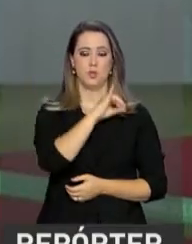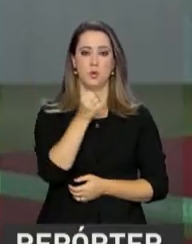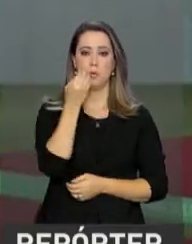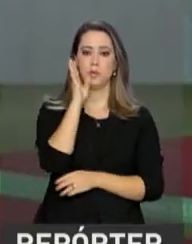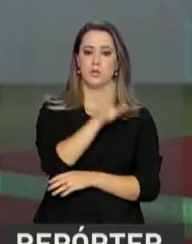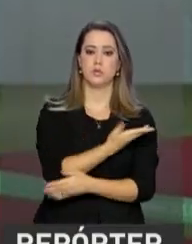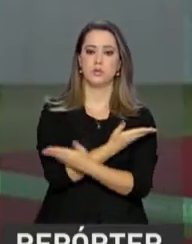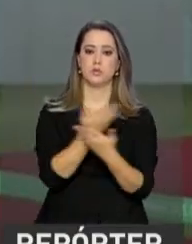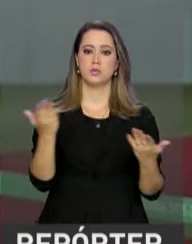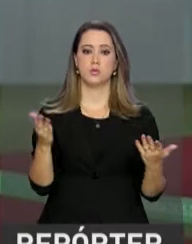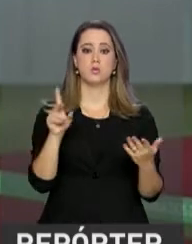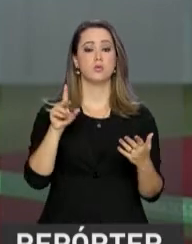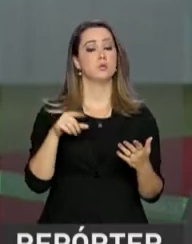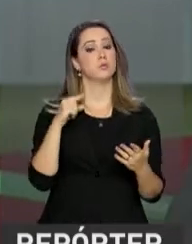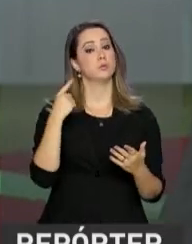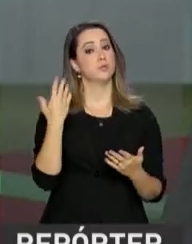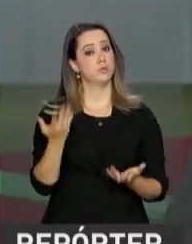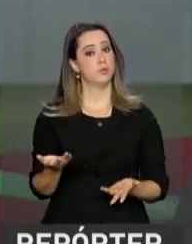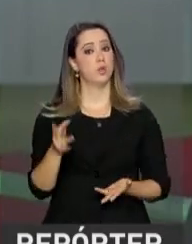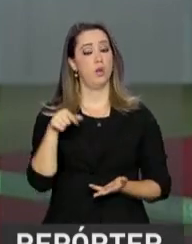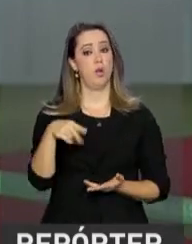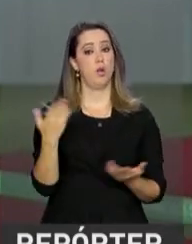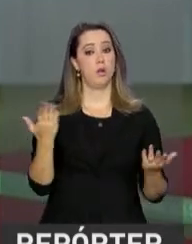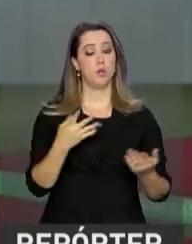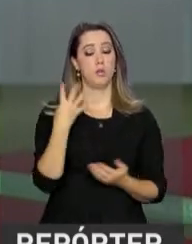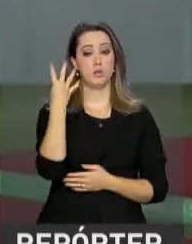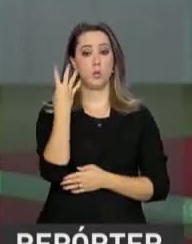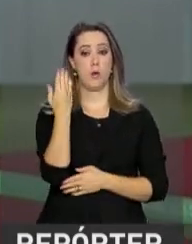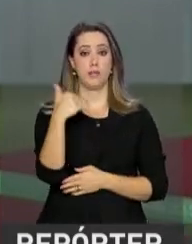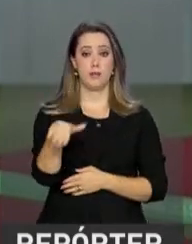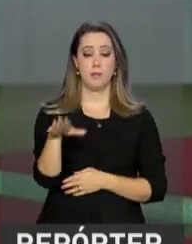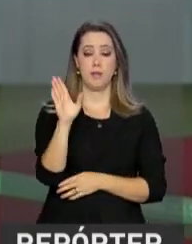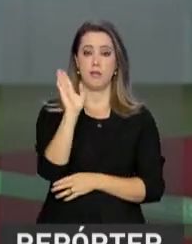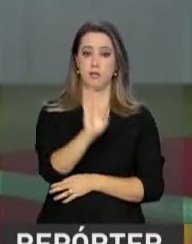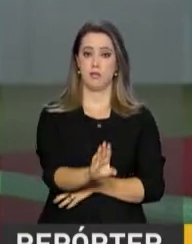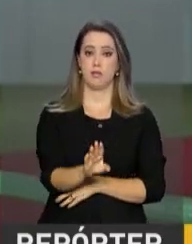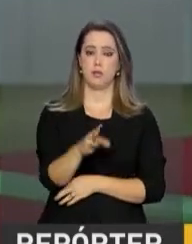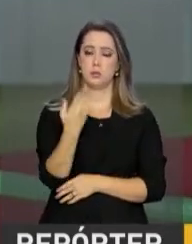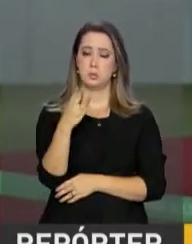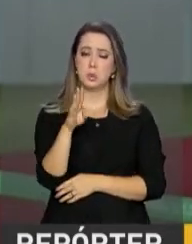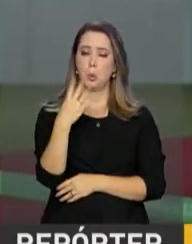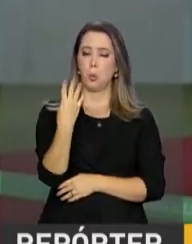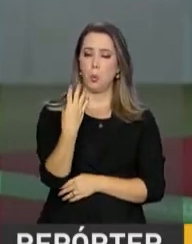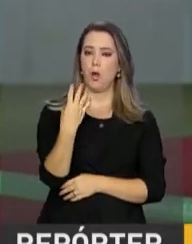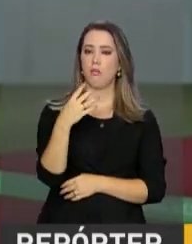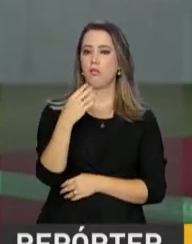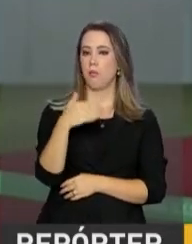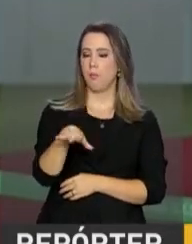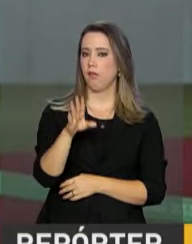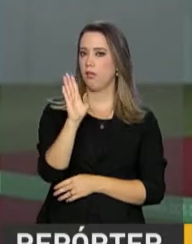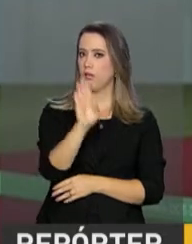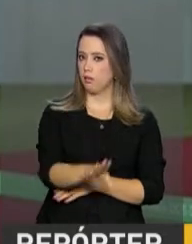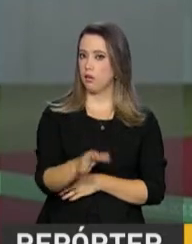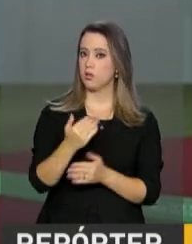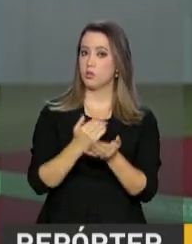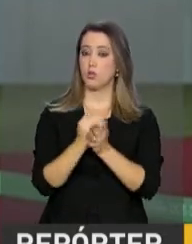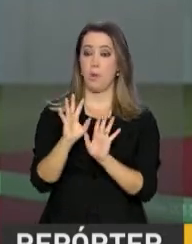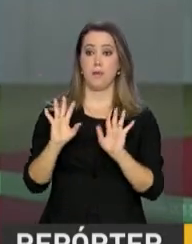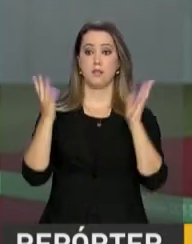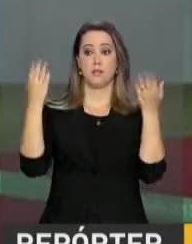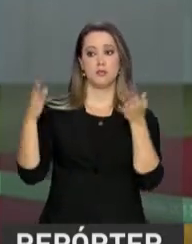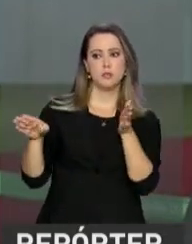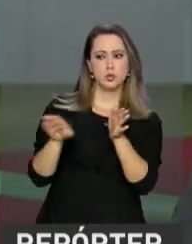tarde roberto boa tarde a todos pois ela só agora a partir de quatro e meia da tarde por volta de quatro e meia da tarde começa uma cerimônia de chegada